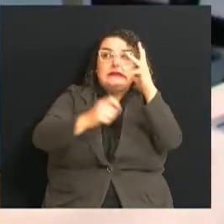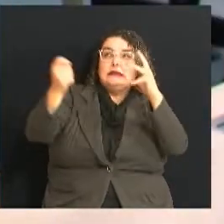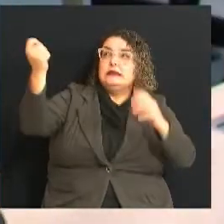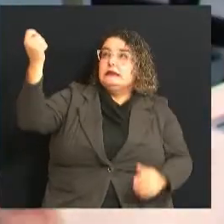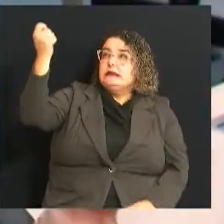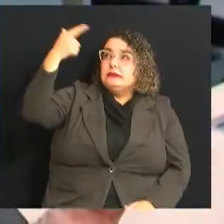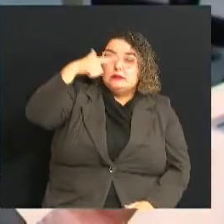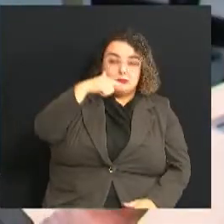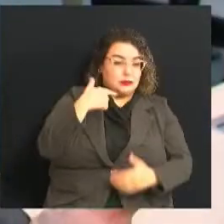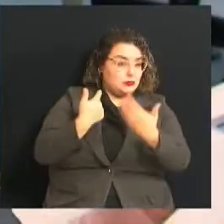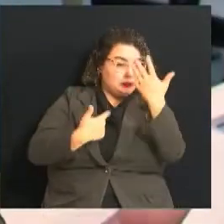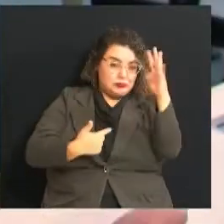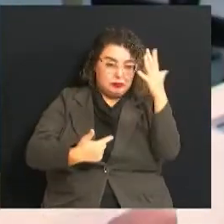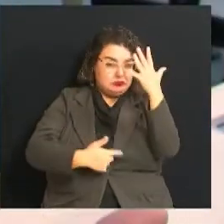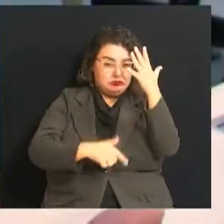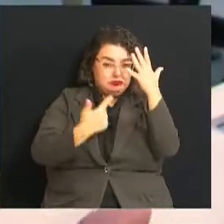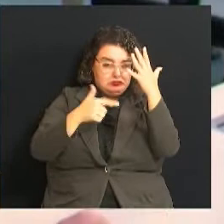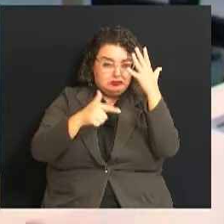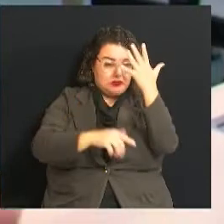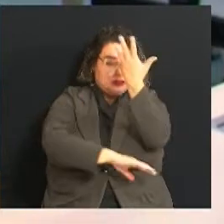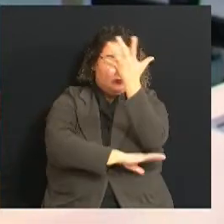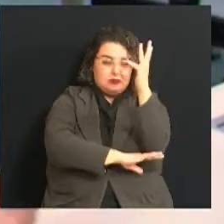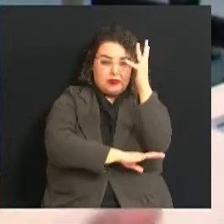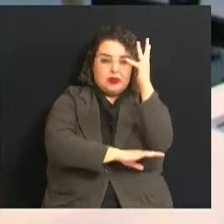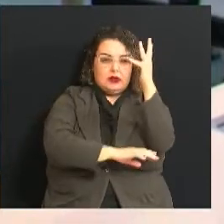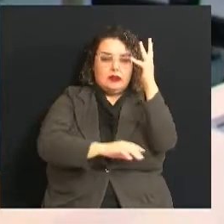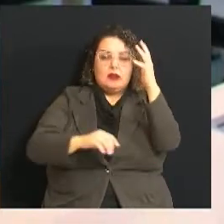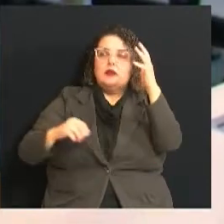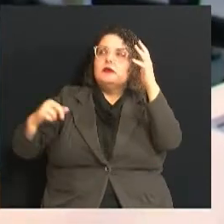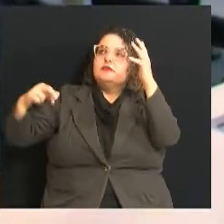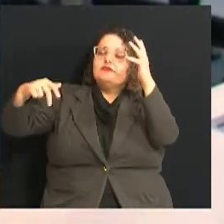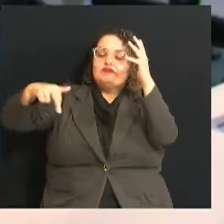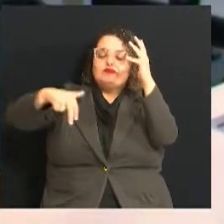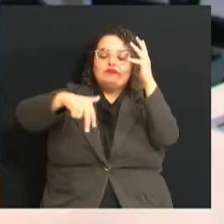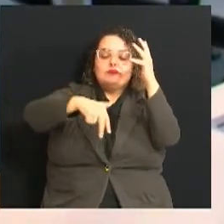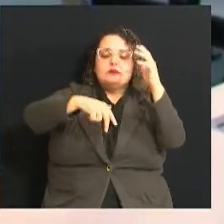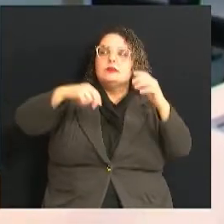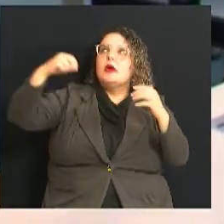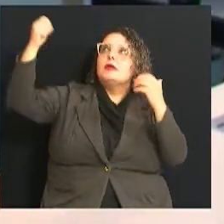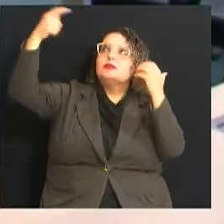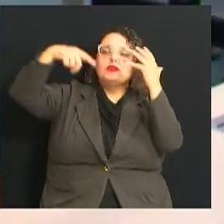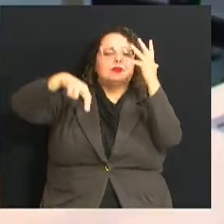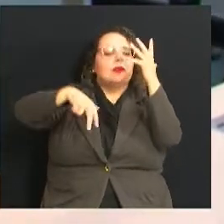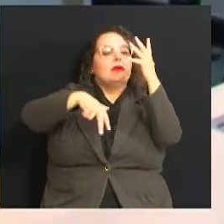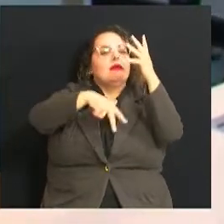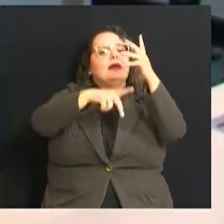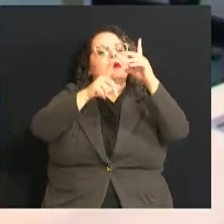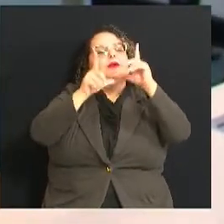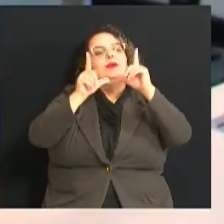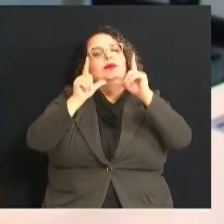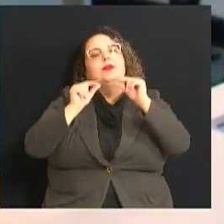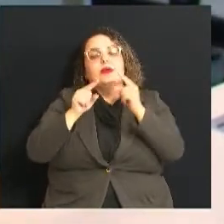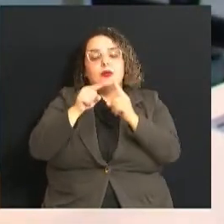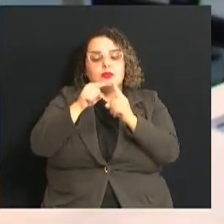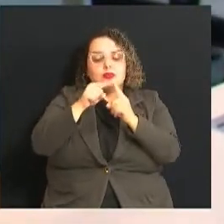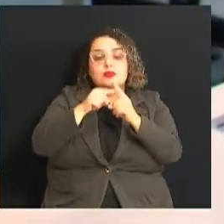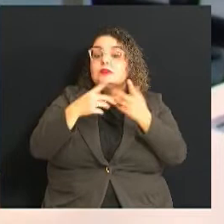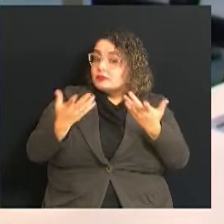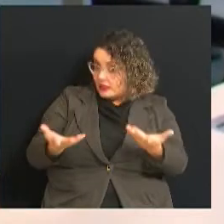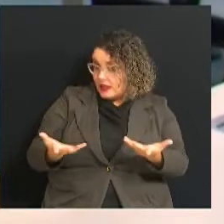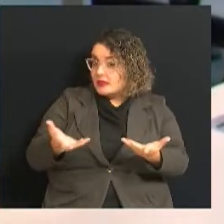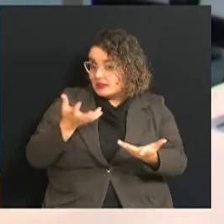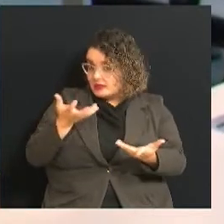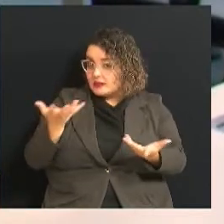que você passa na sombra de uma árvore, você sente aquele frescor, né? Diminui a temperatura. É isso que a gente quer,